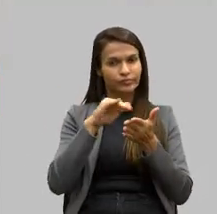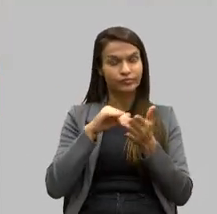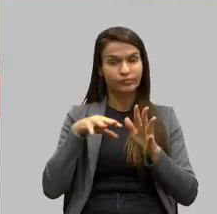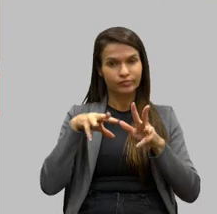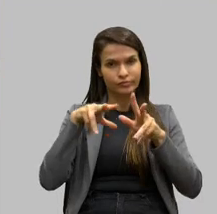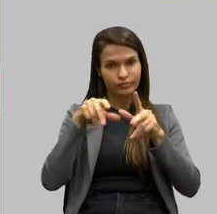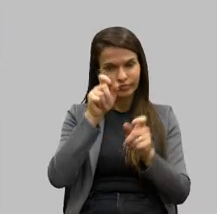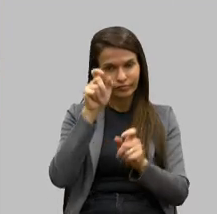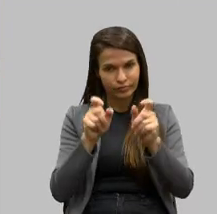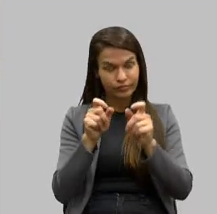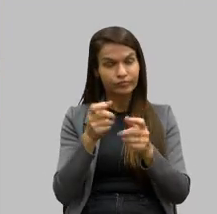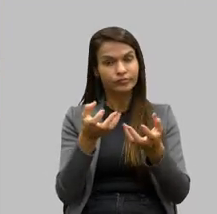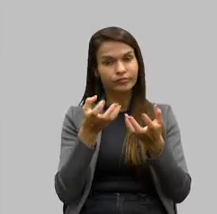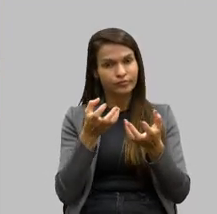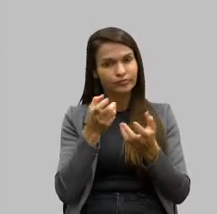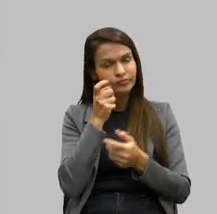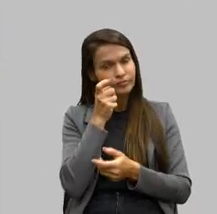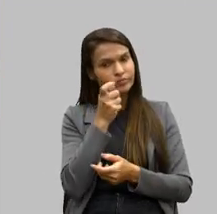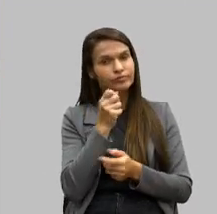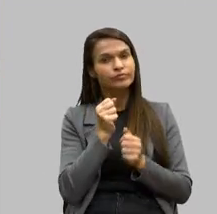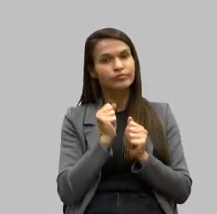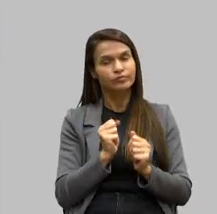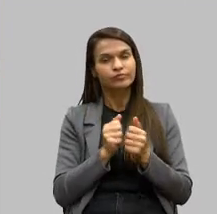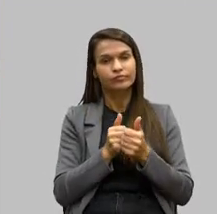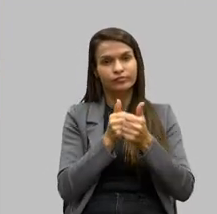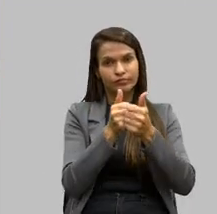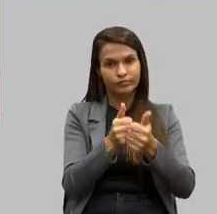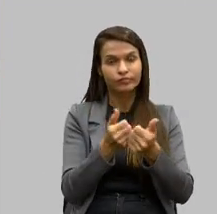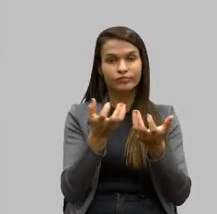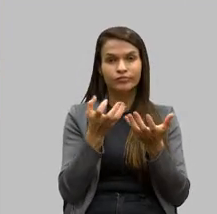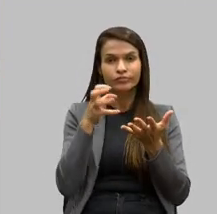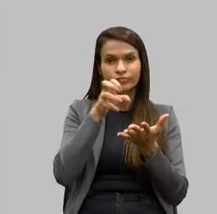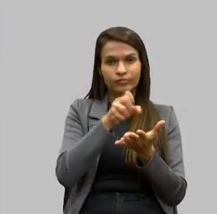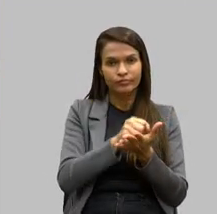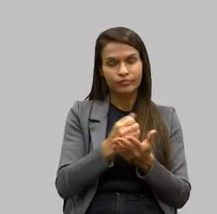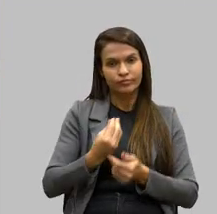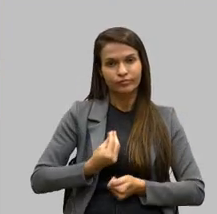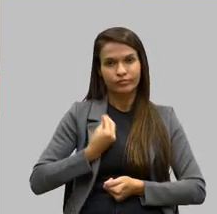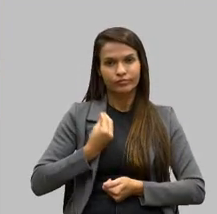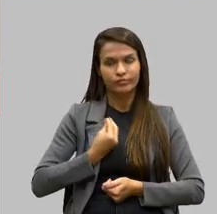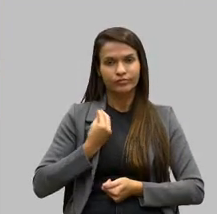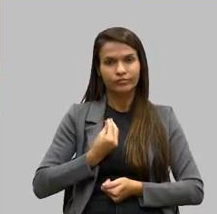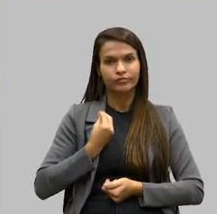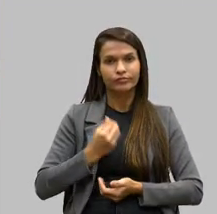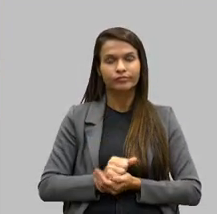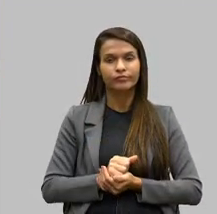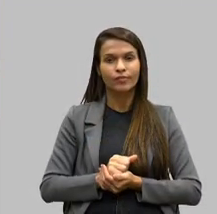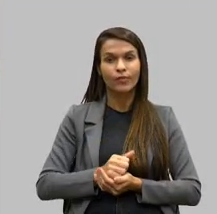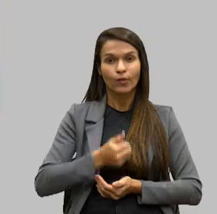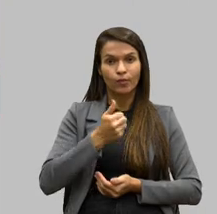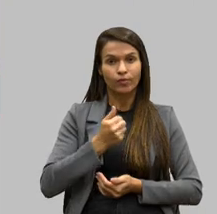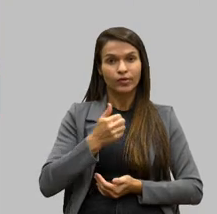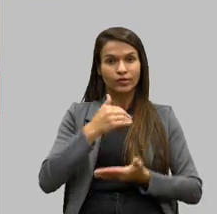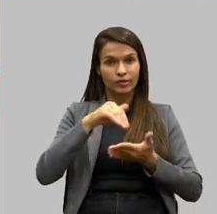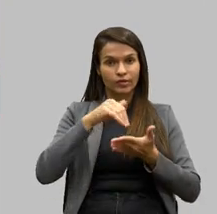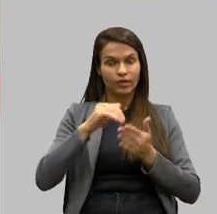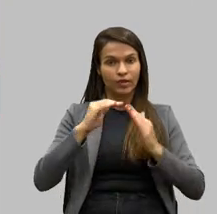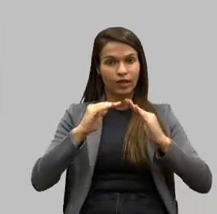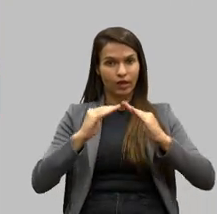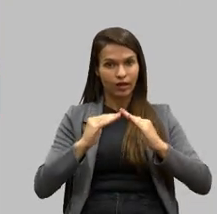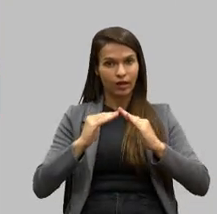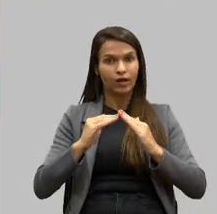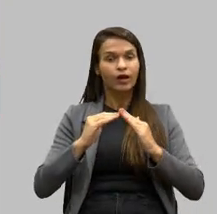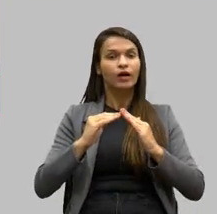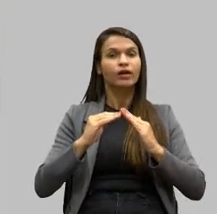as pessoas que queiram possam acompanhar. Quero registrar a presença do primeiro secretário da Casa, deputado Antônio